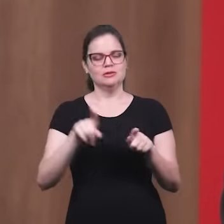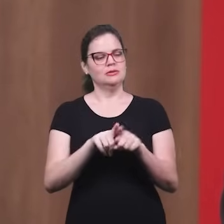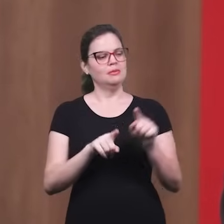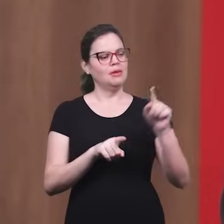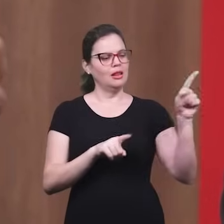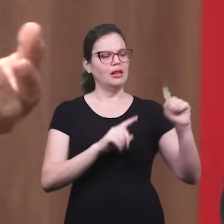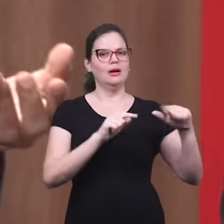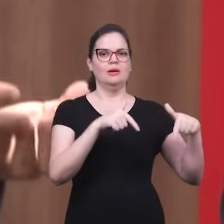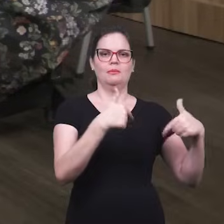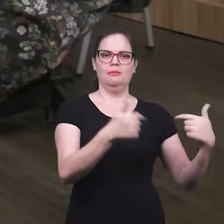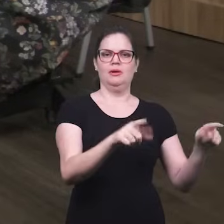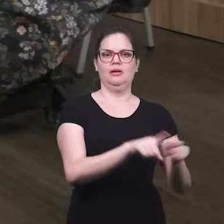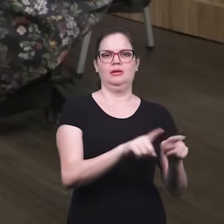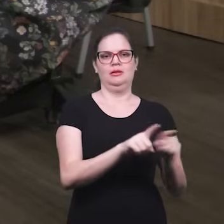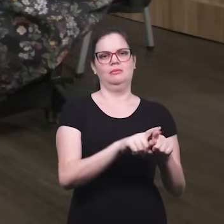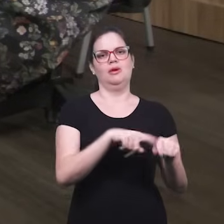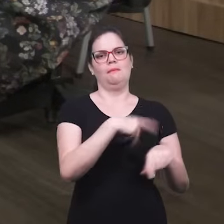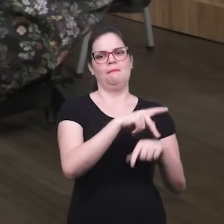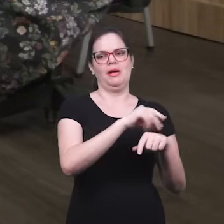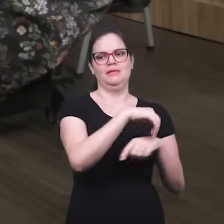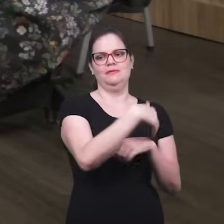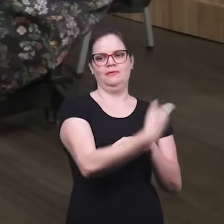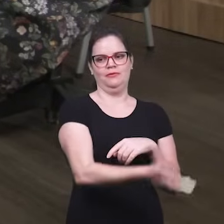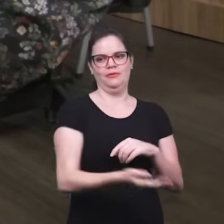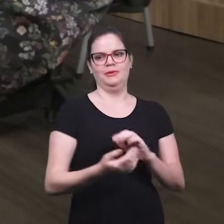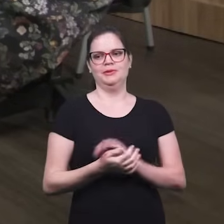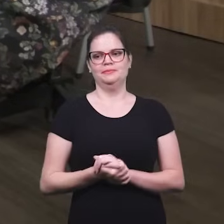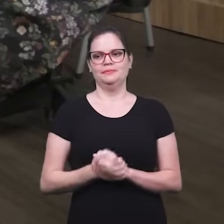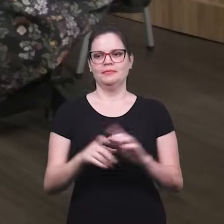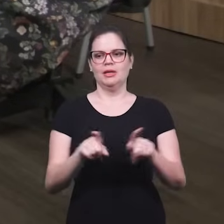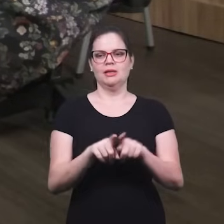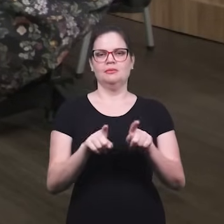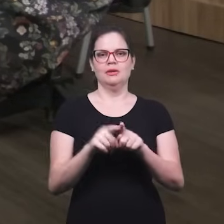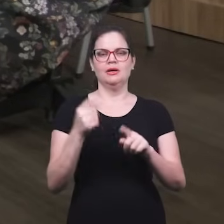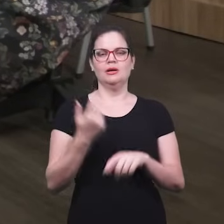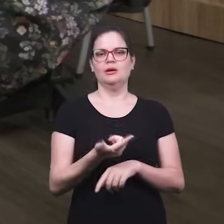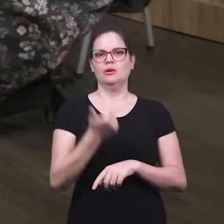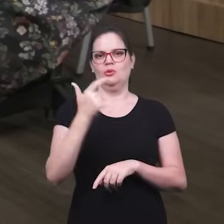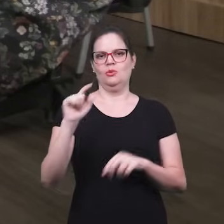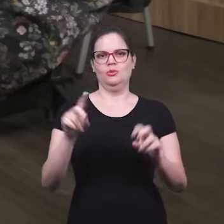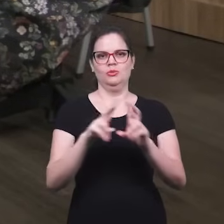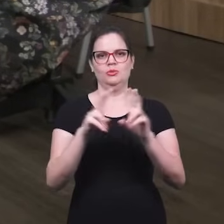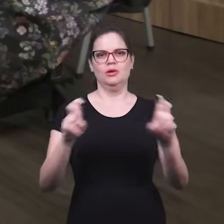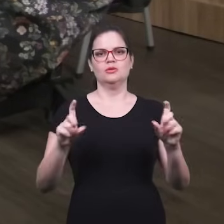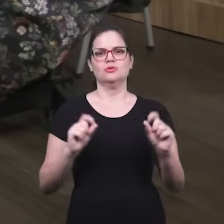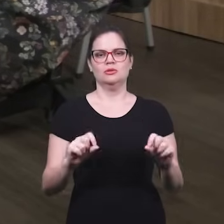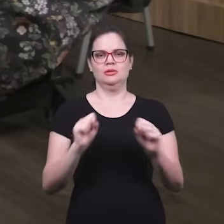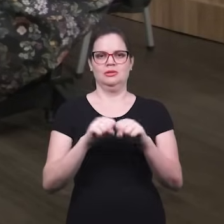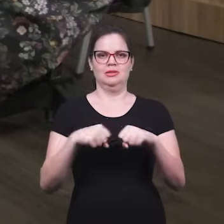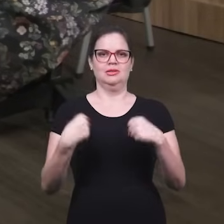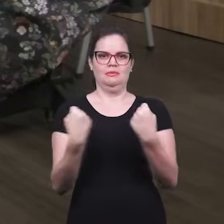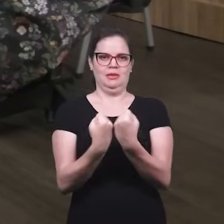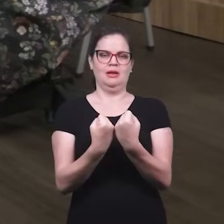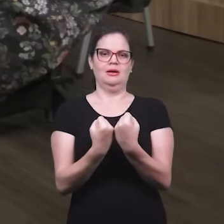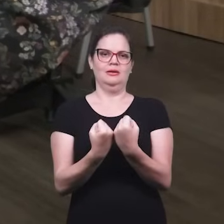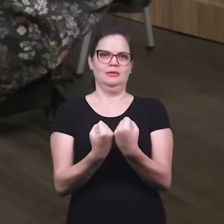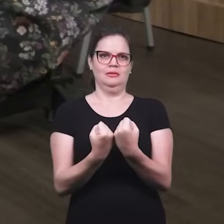está operando lá nesses países. O outro aspecto também da cooperação são os seminários.